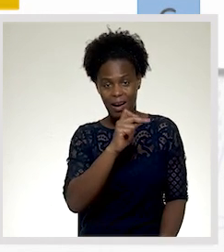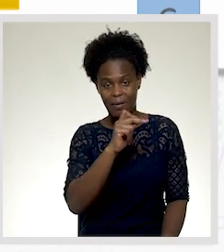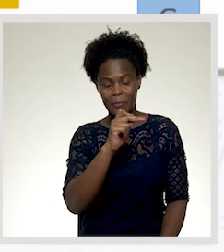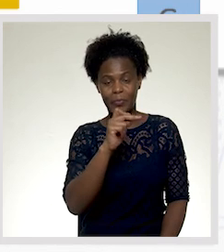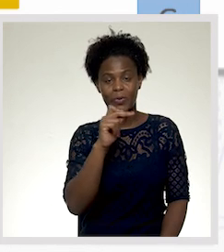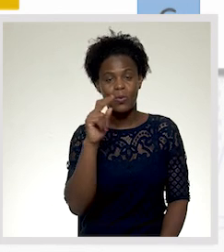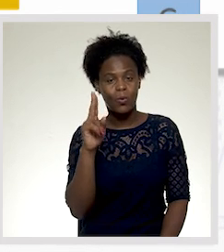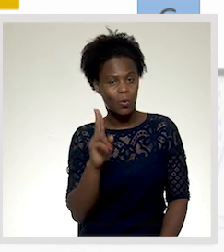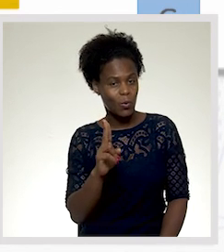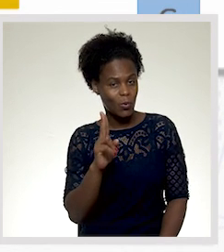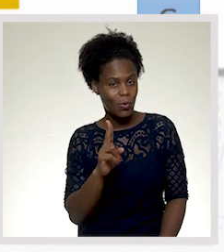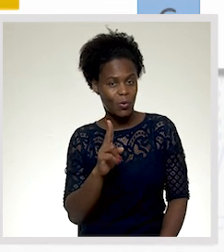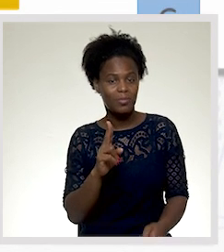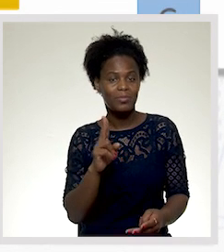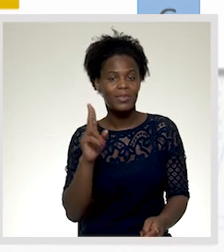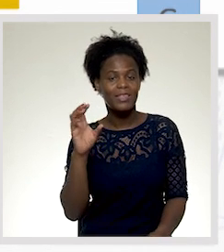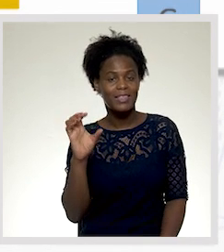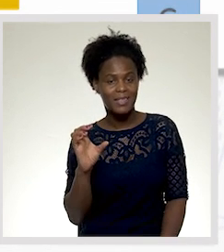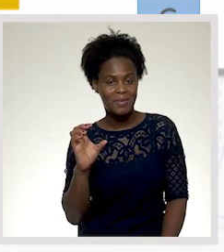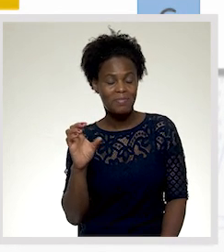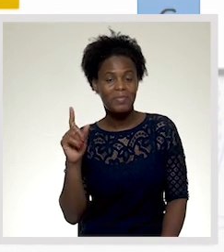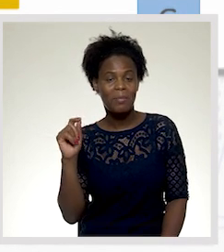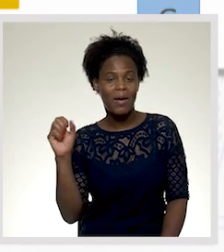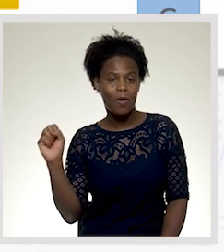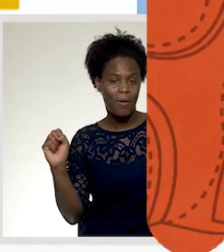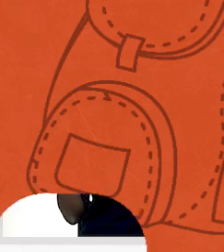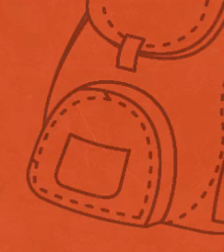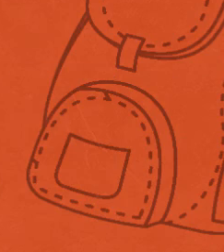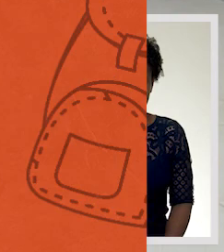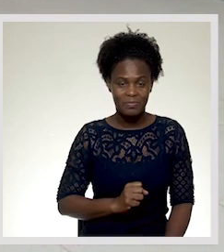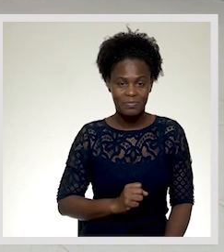a citosina e guanina.